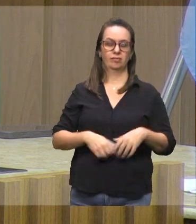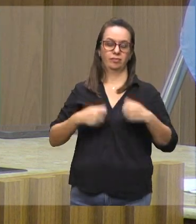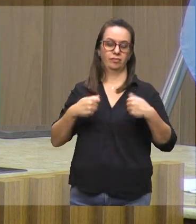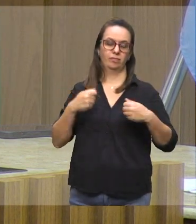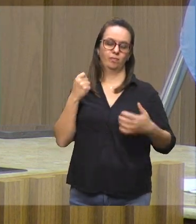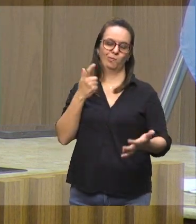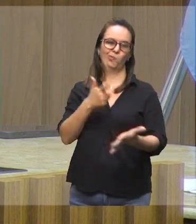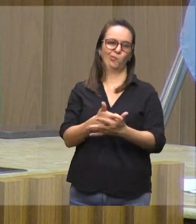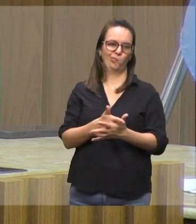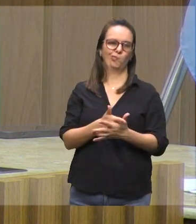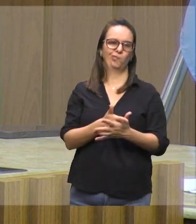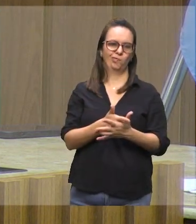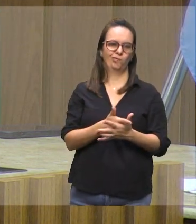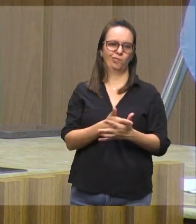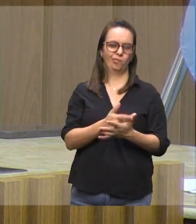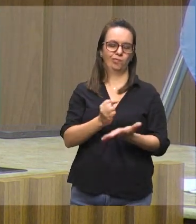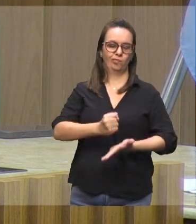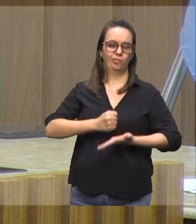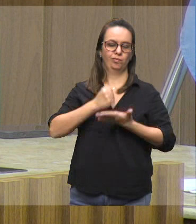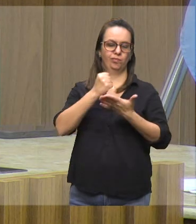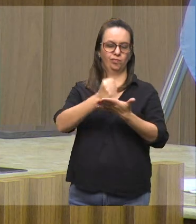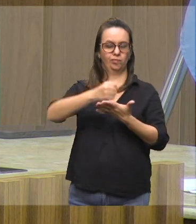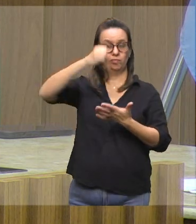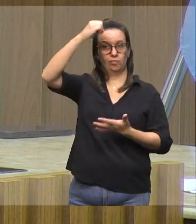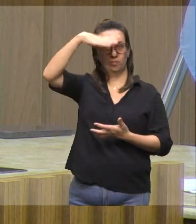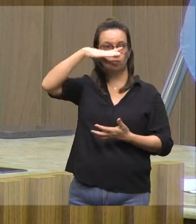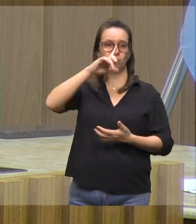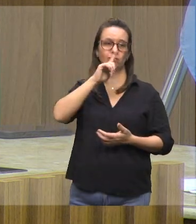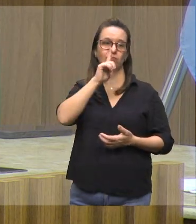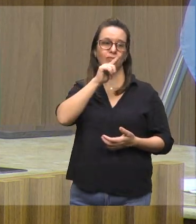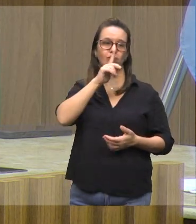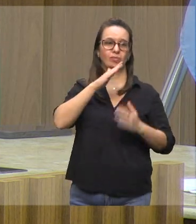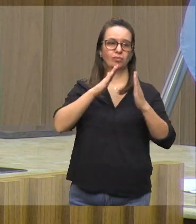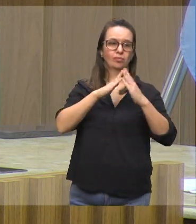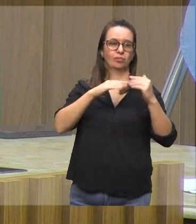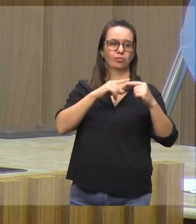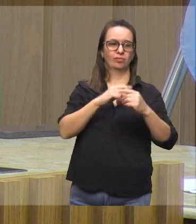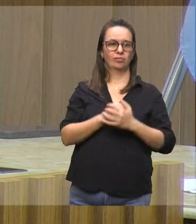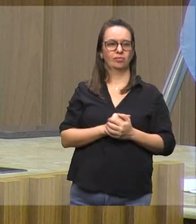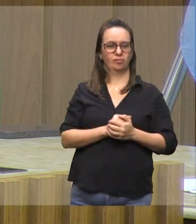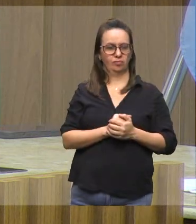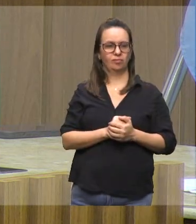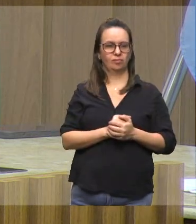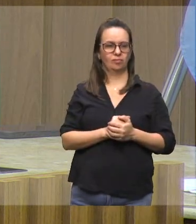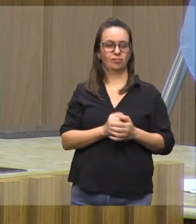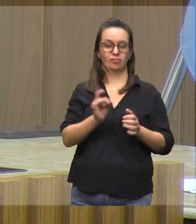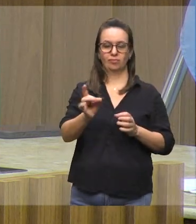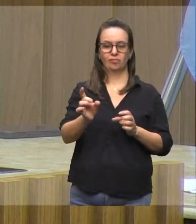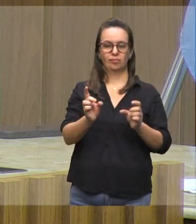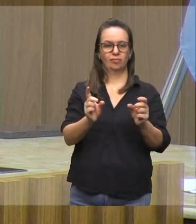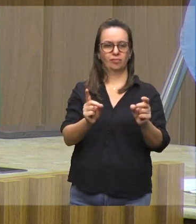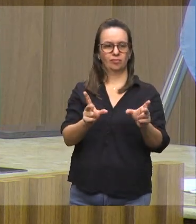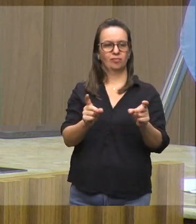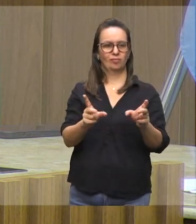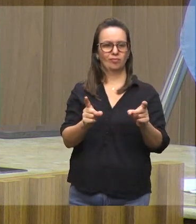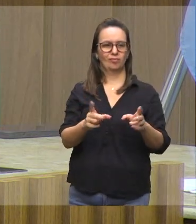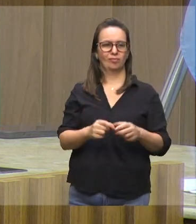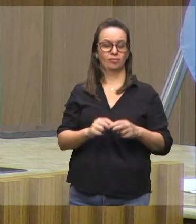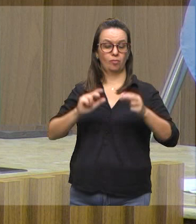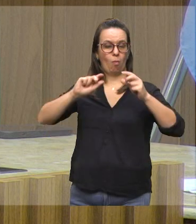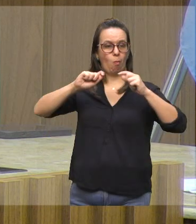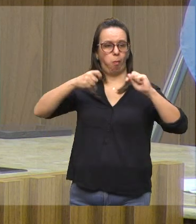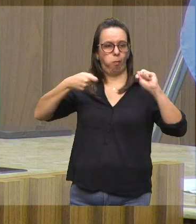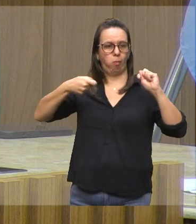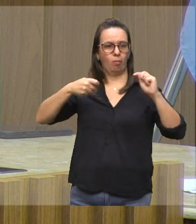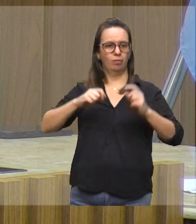casa, você precisa ir lá, né, já discutimos isso aqui na Câmara, vender a balinha ali no semáforo, e a criança sai da escola para tentar fazer uma renda para